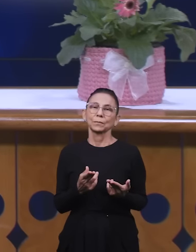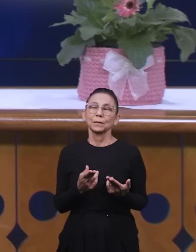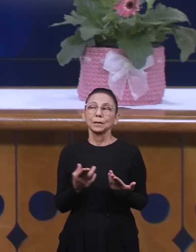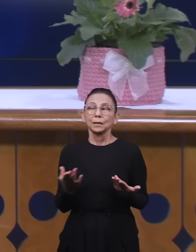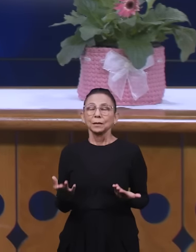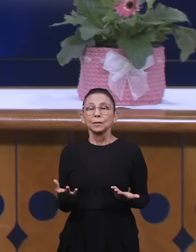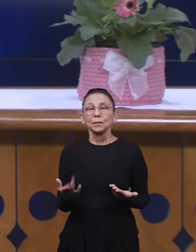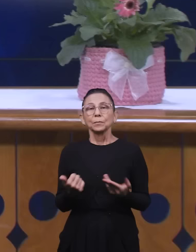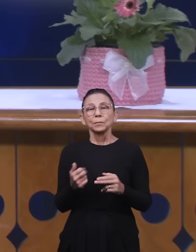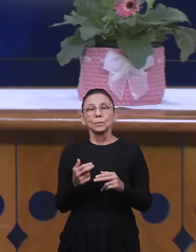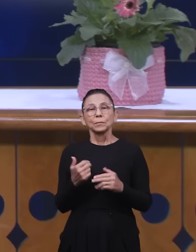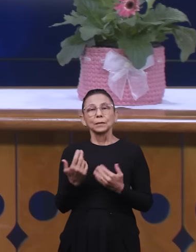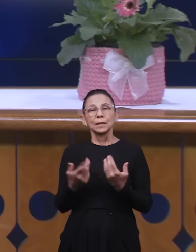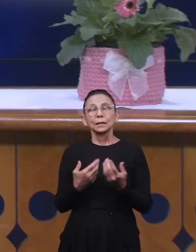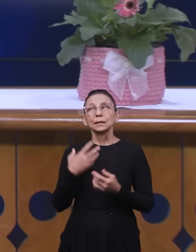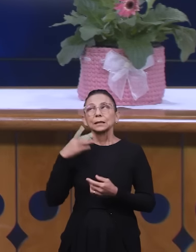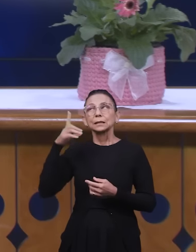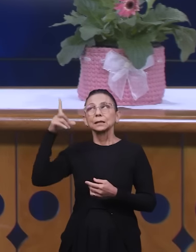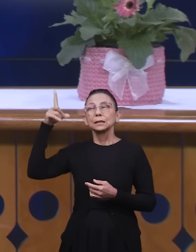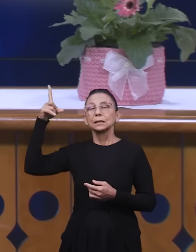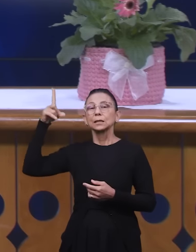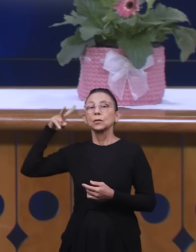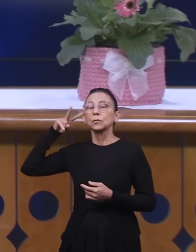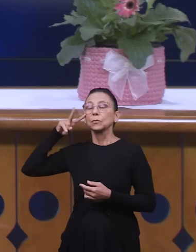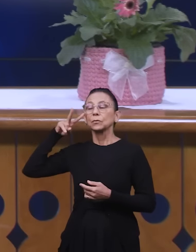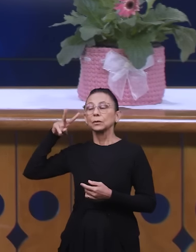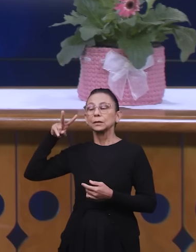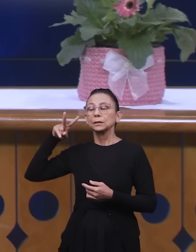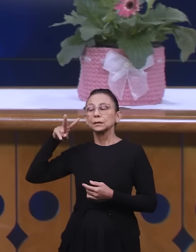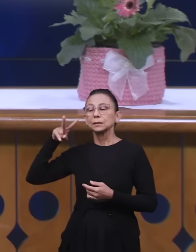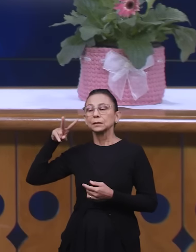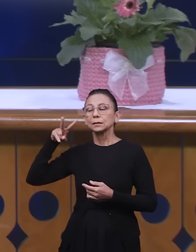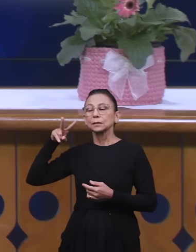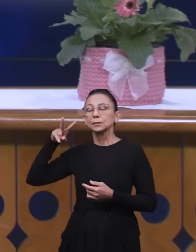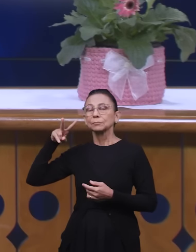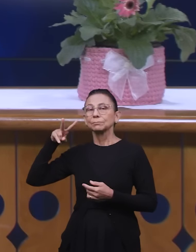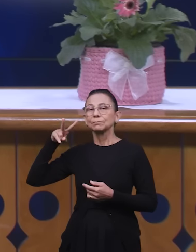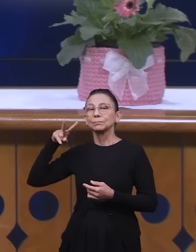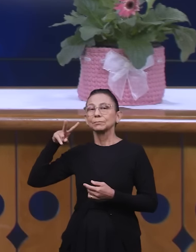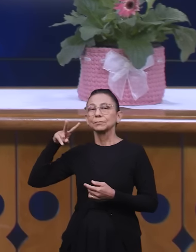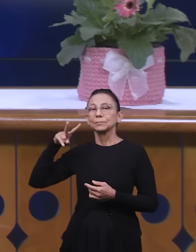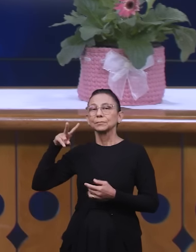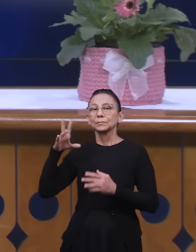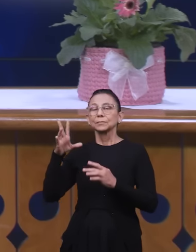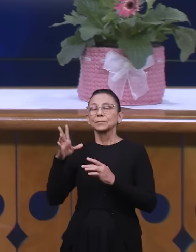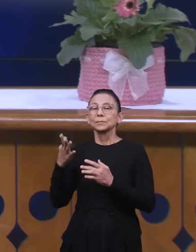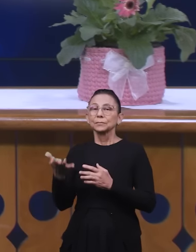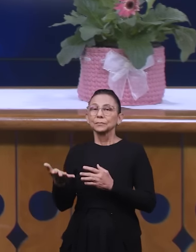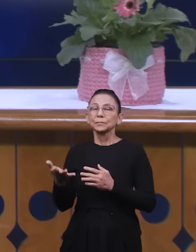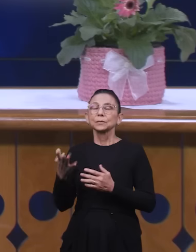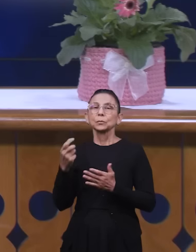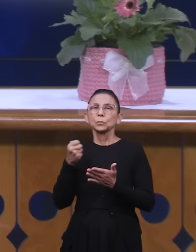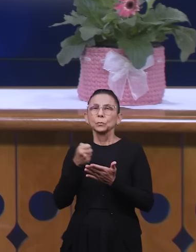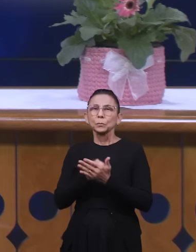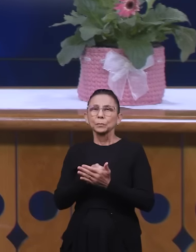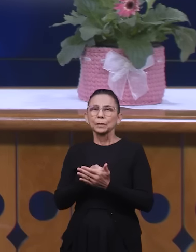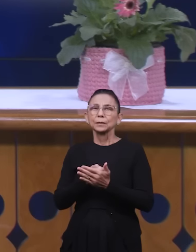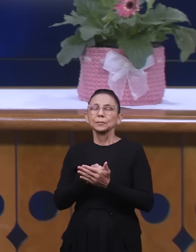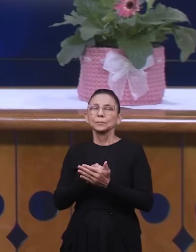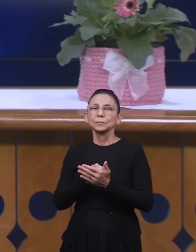assim, fluindo de acordo com a vontade do Pai, era que ele não poderia se apartar em nenhum